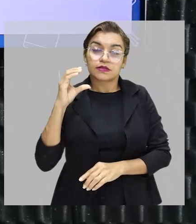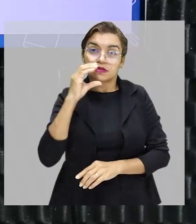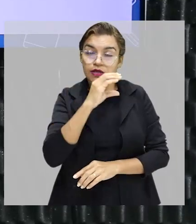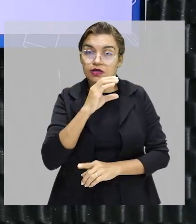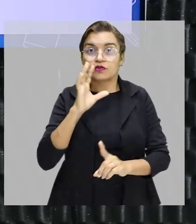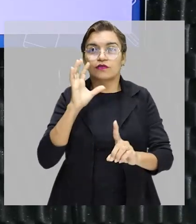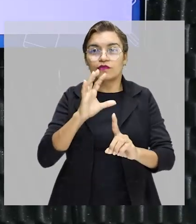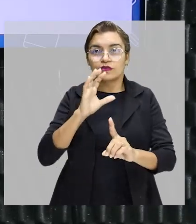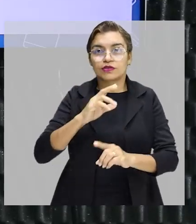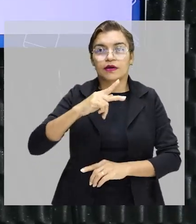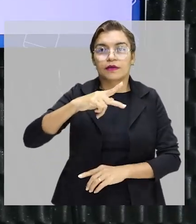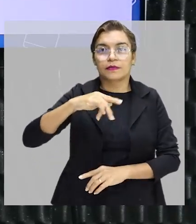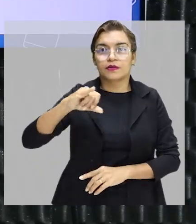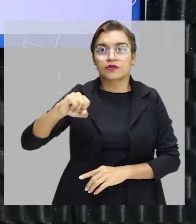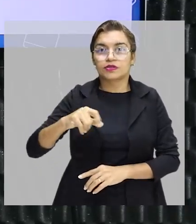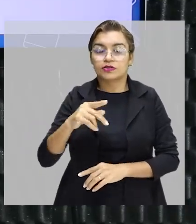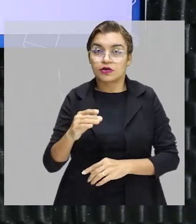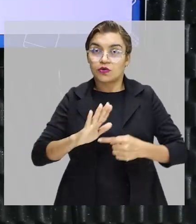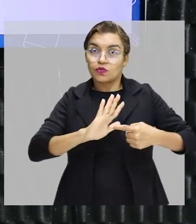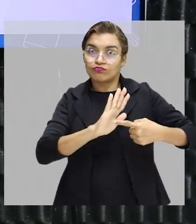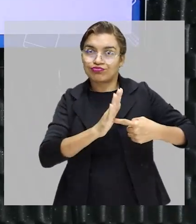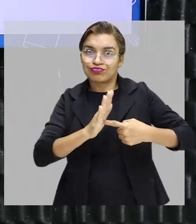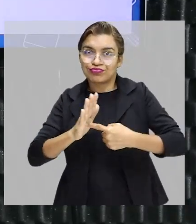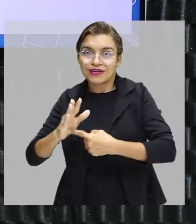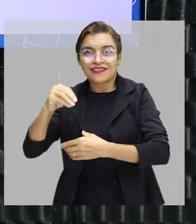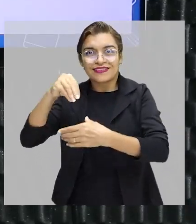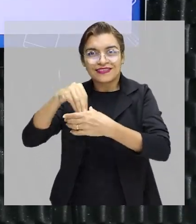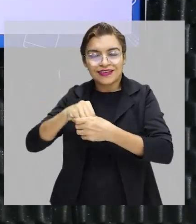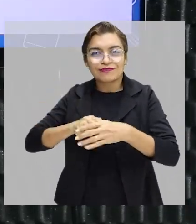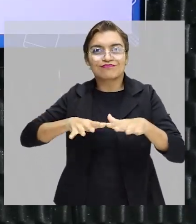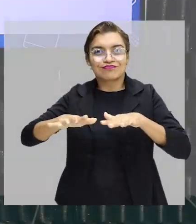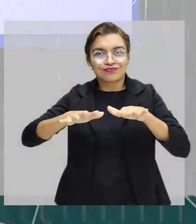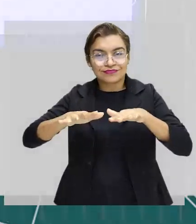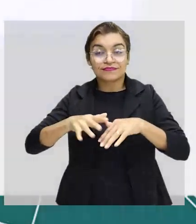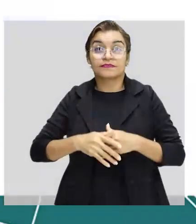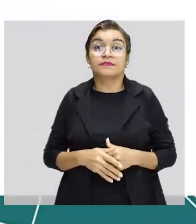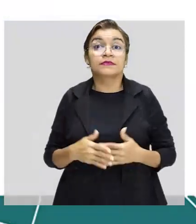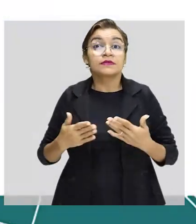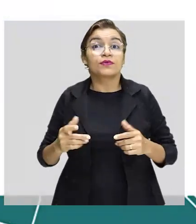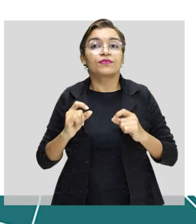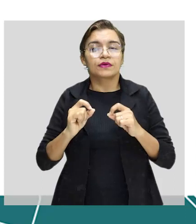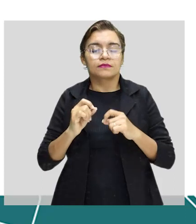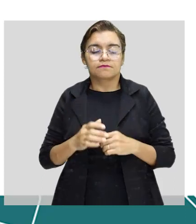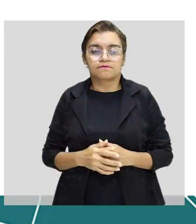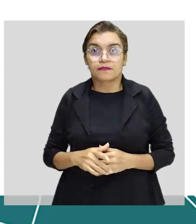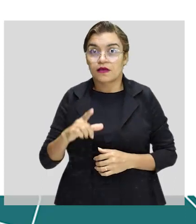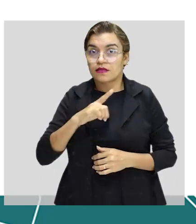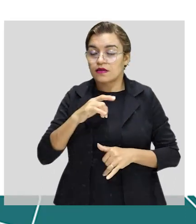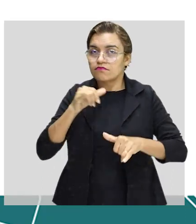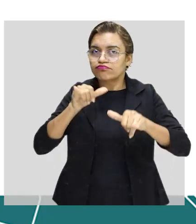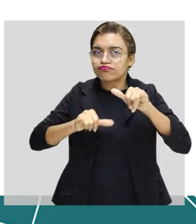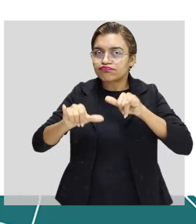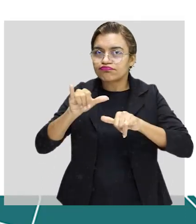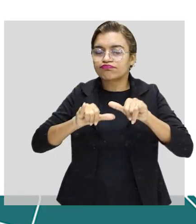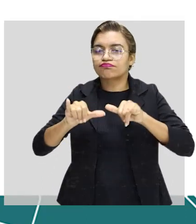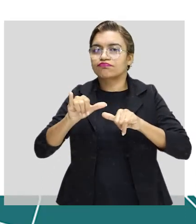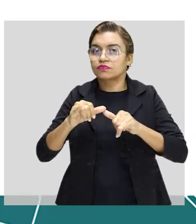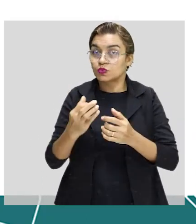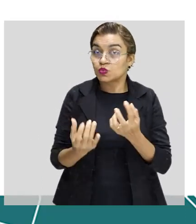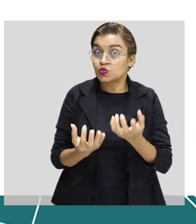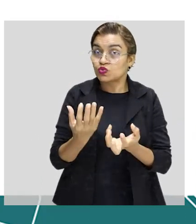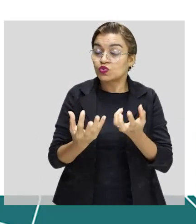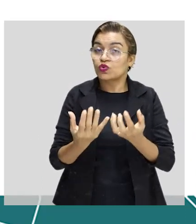os pistões do motor. Show? Né? Então, um pouquinho de essas reações de